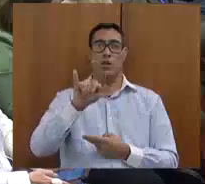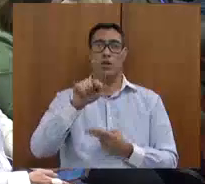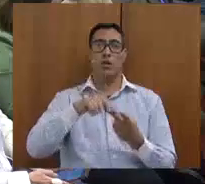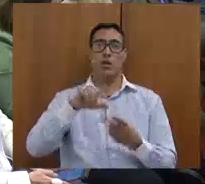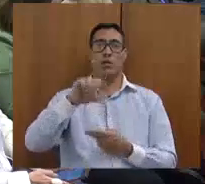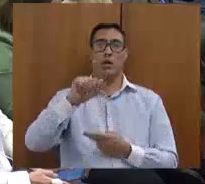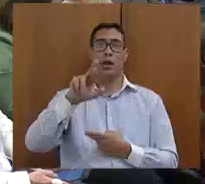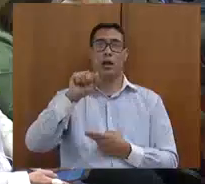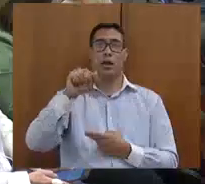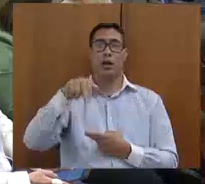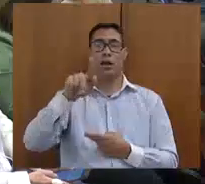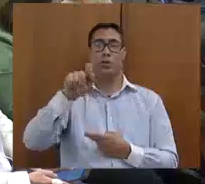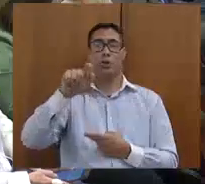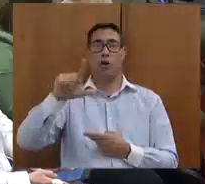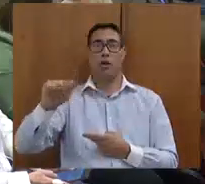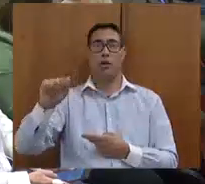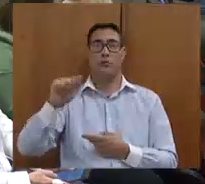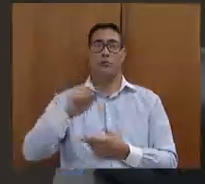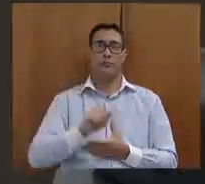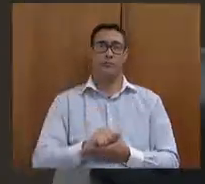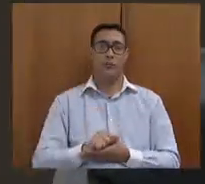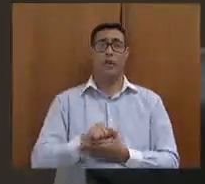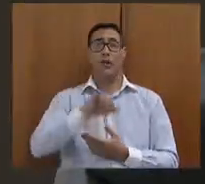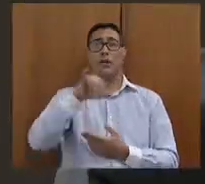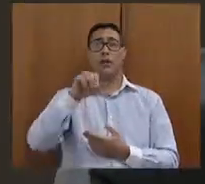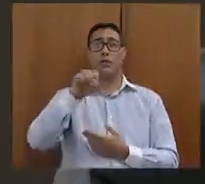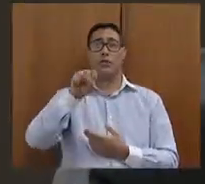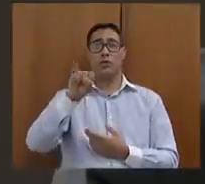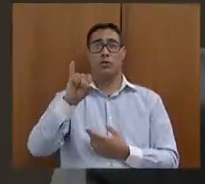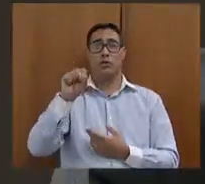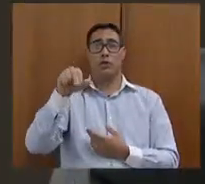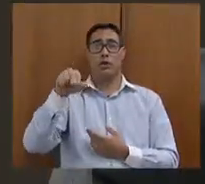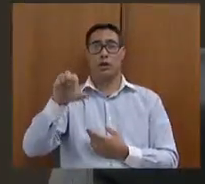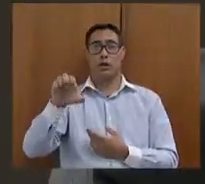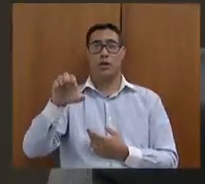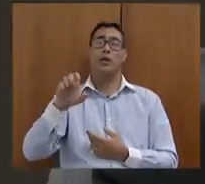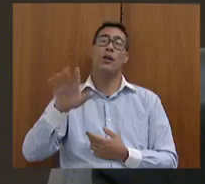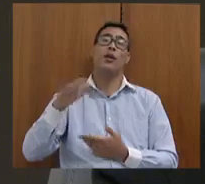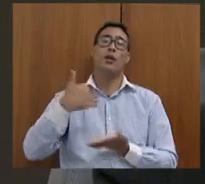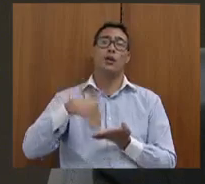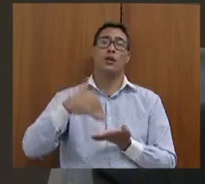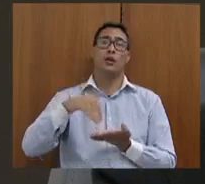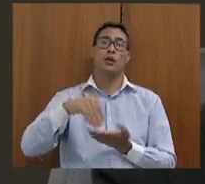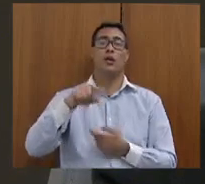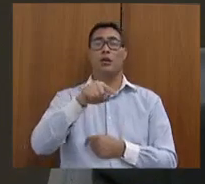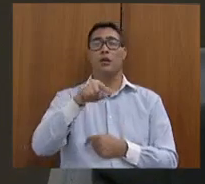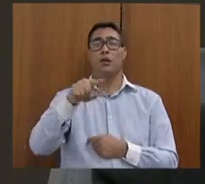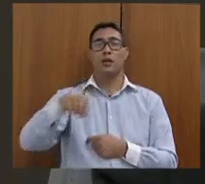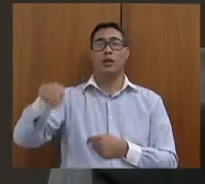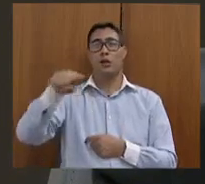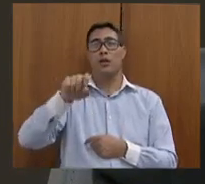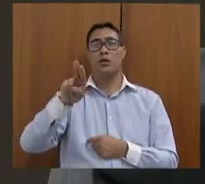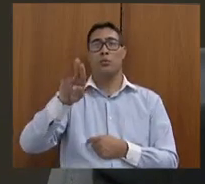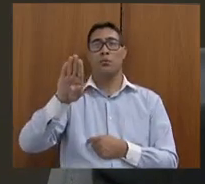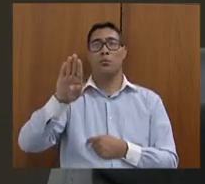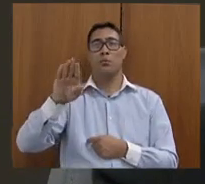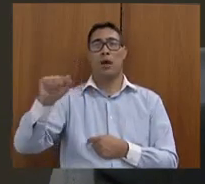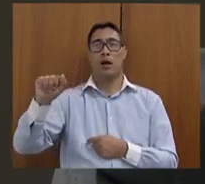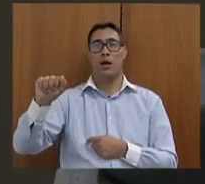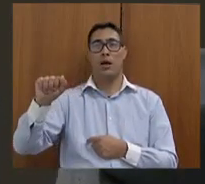Carangola e a Josiane segredo da Superintendência Regional de Ubá